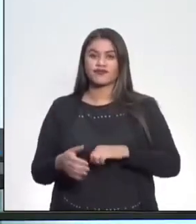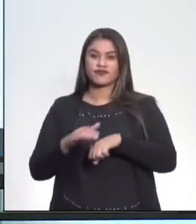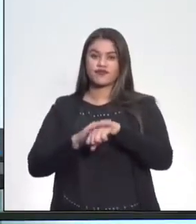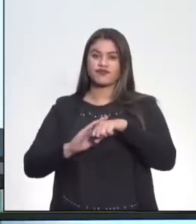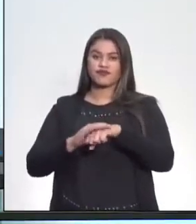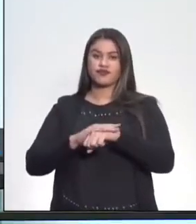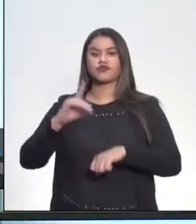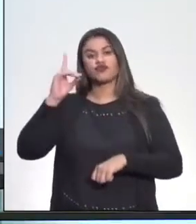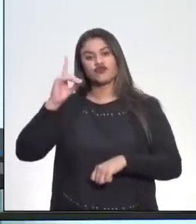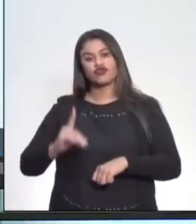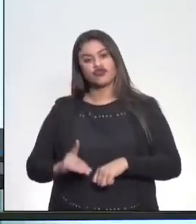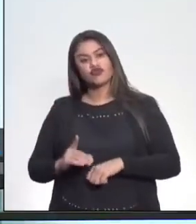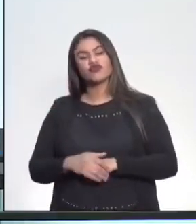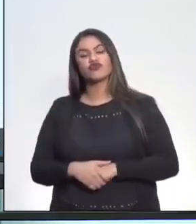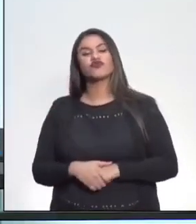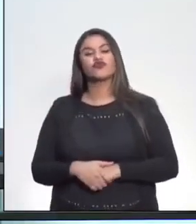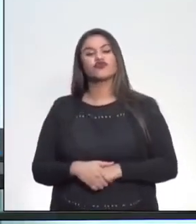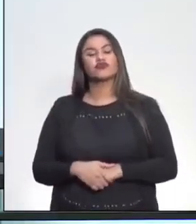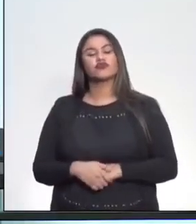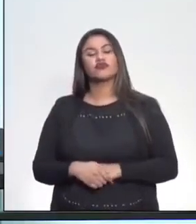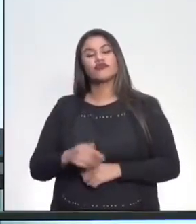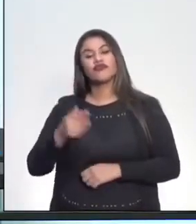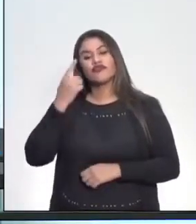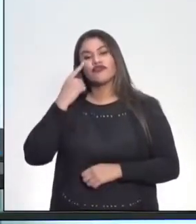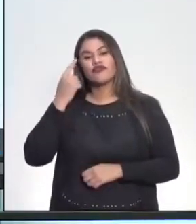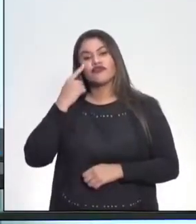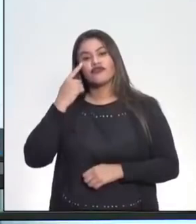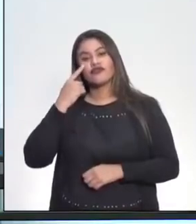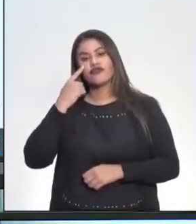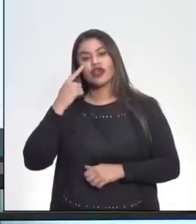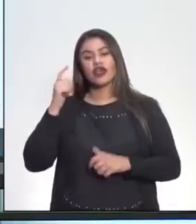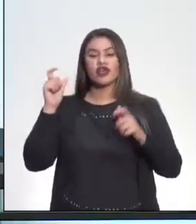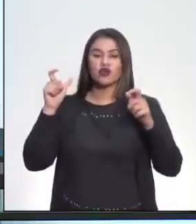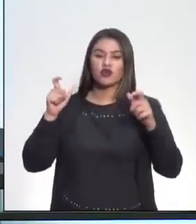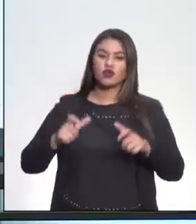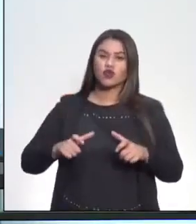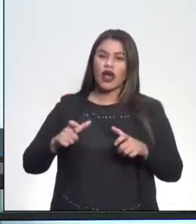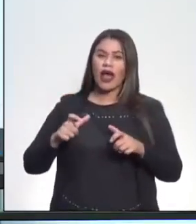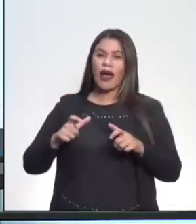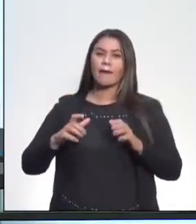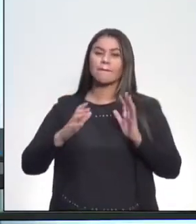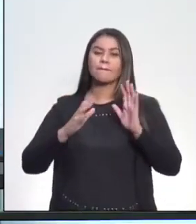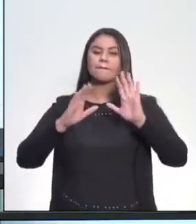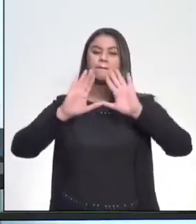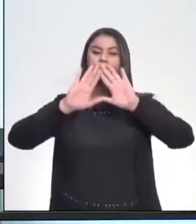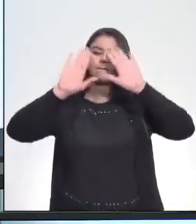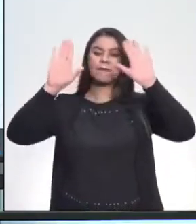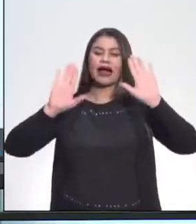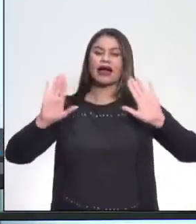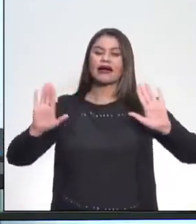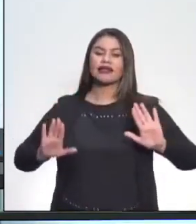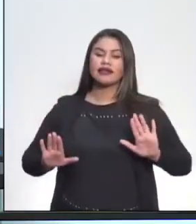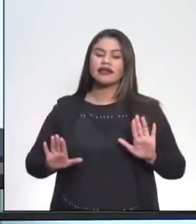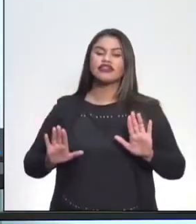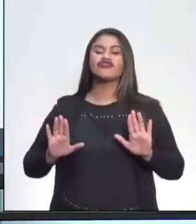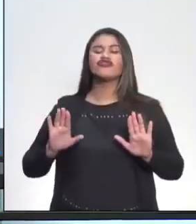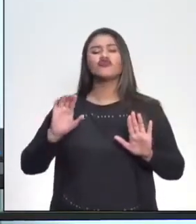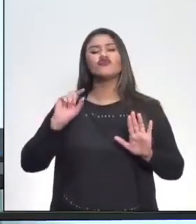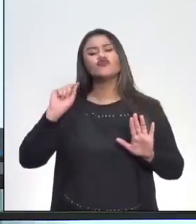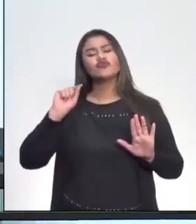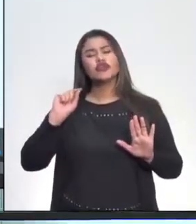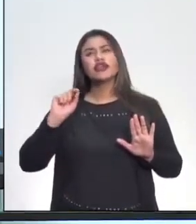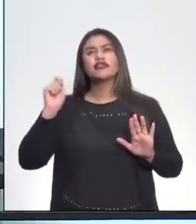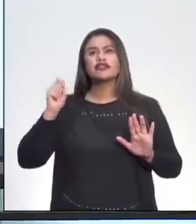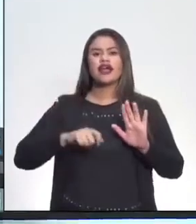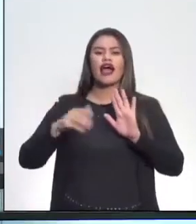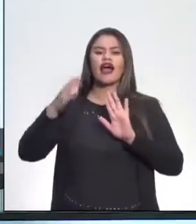com o diretor de vocês, ver a viabilidade, aonde que eu vou poder, que parede da escola ou que muro da escola eu vou poder utilizar para